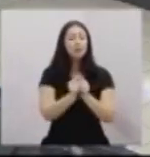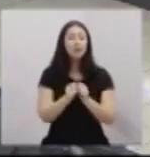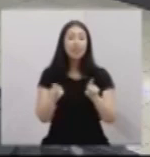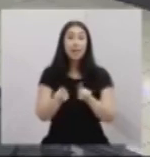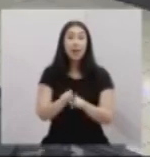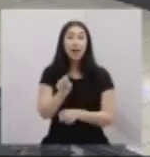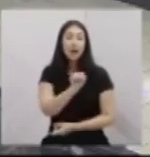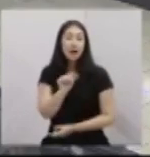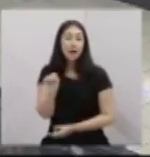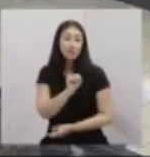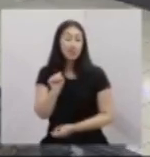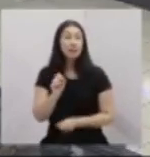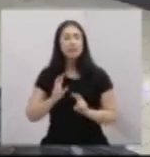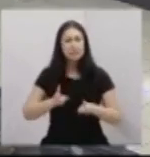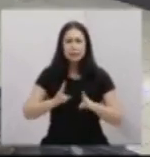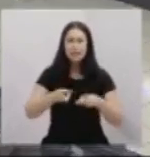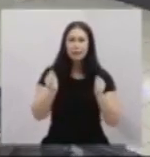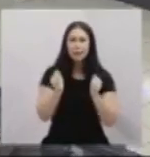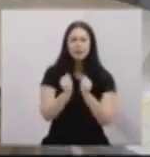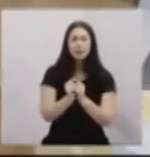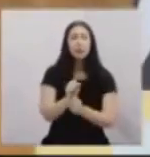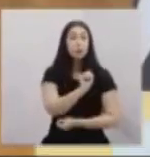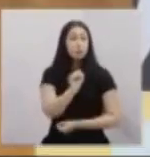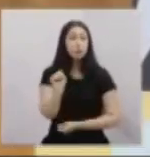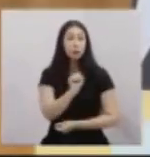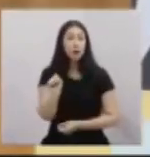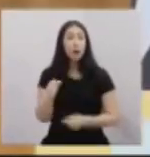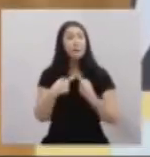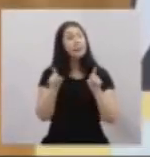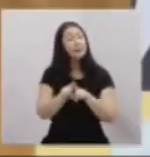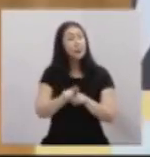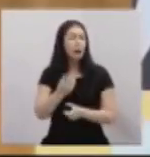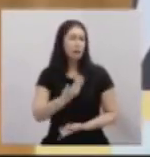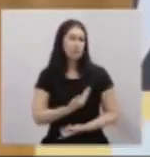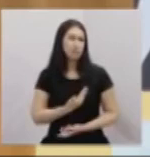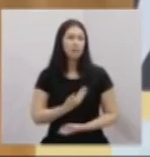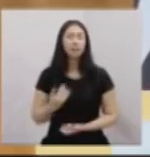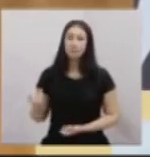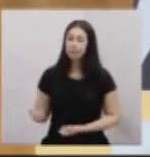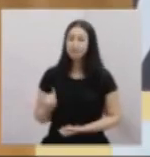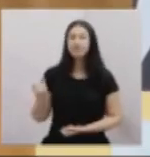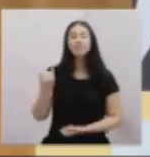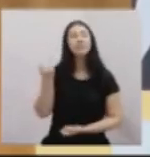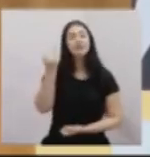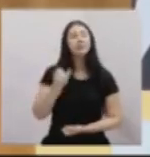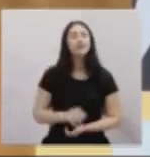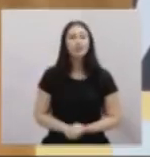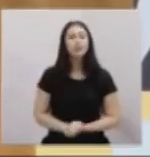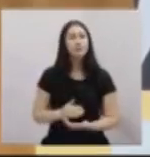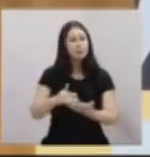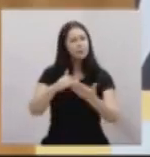dona Shirley Tanaka também, que além de sogra, também é minha amiga. E isso aí é muito importante e faz